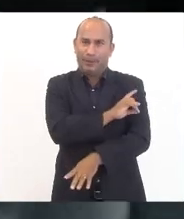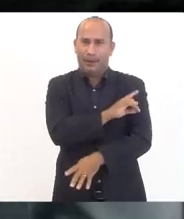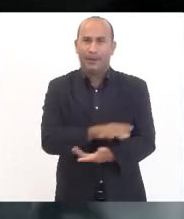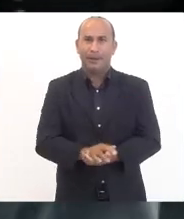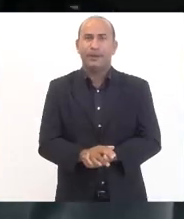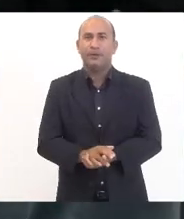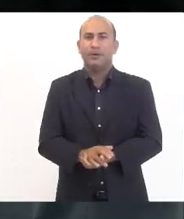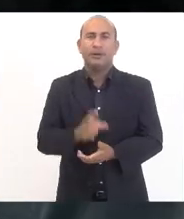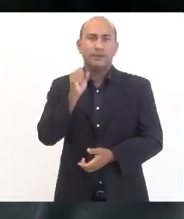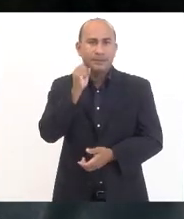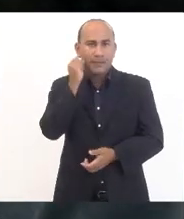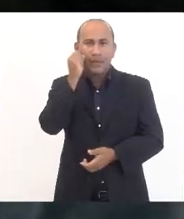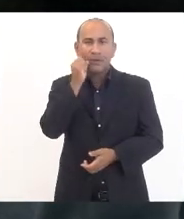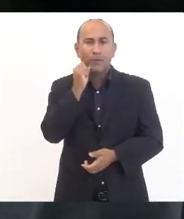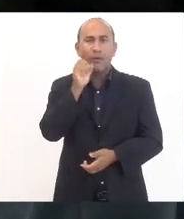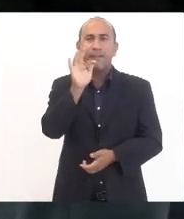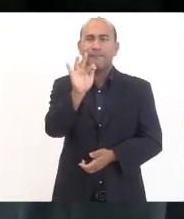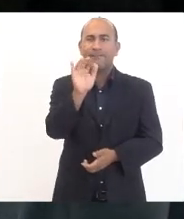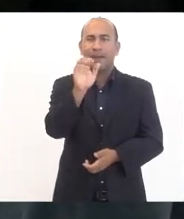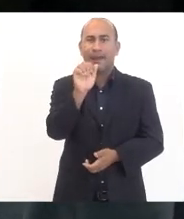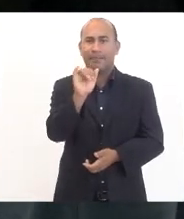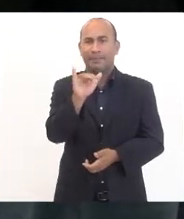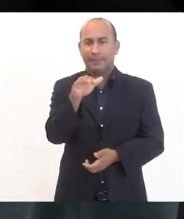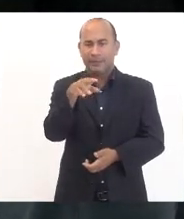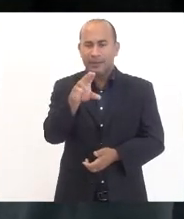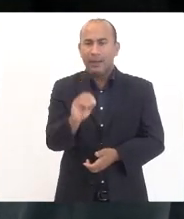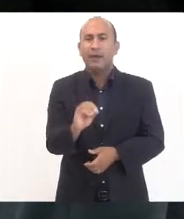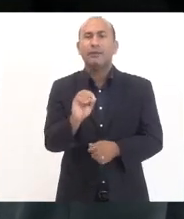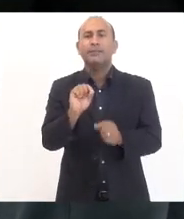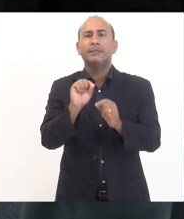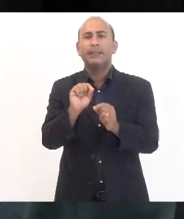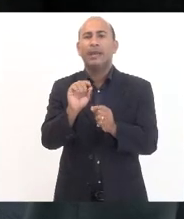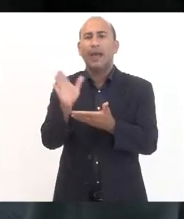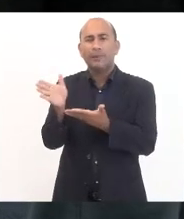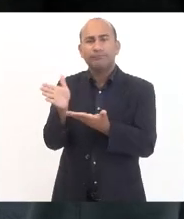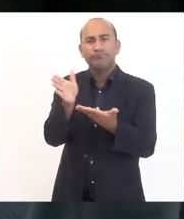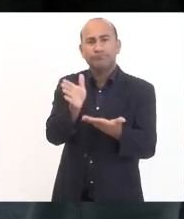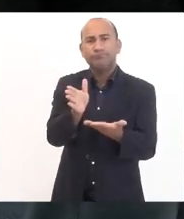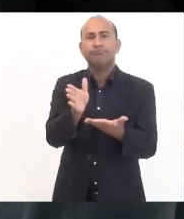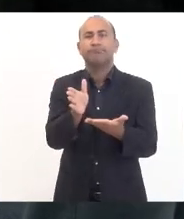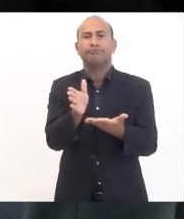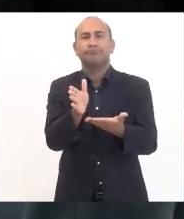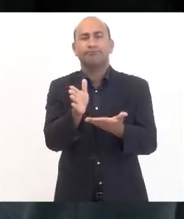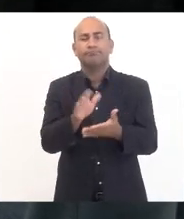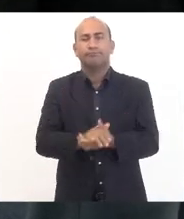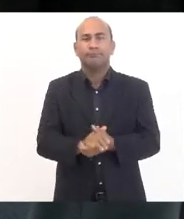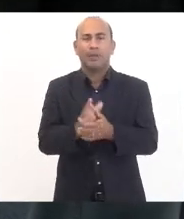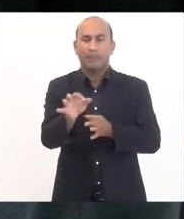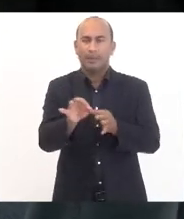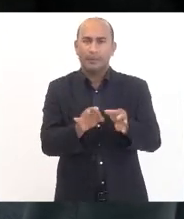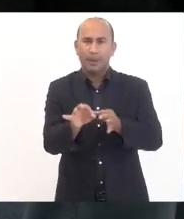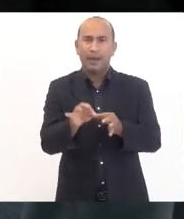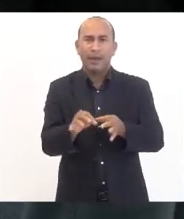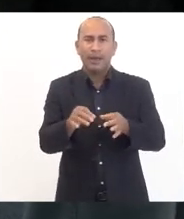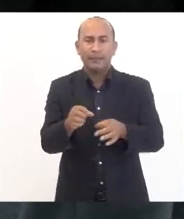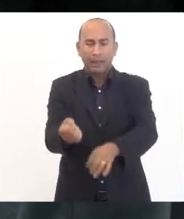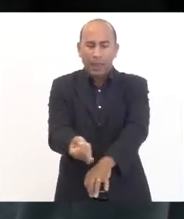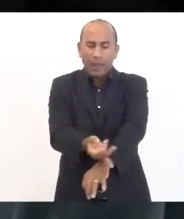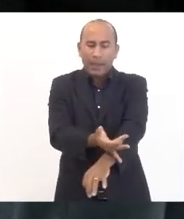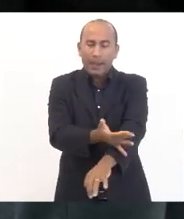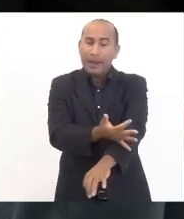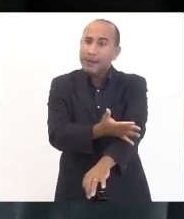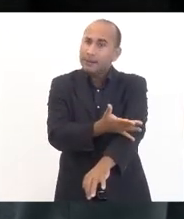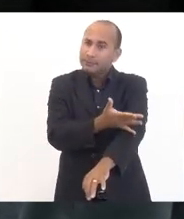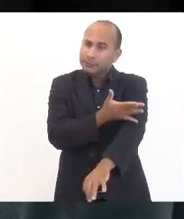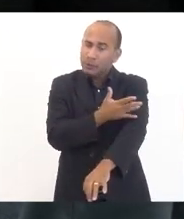Fabiano Cantarato foi quem apresentou o projeto e se emocionou muito,